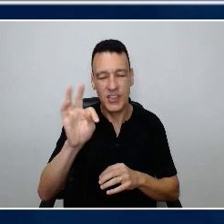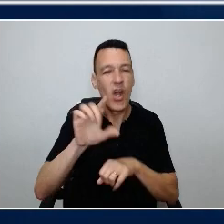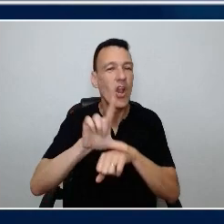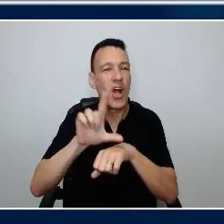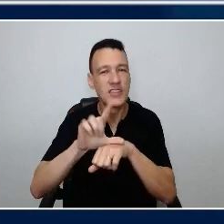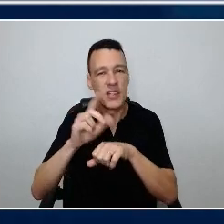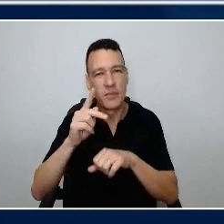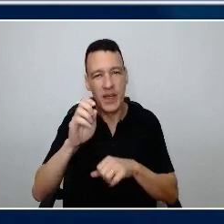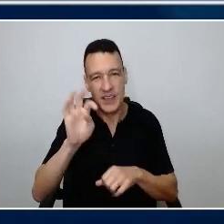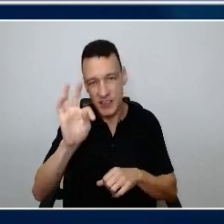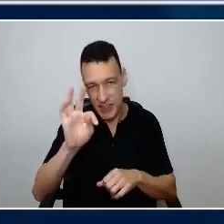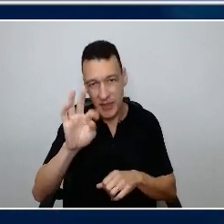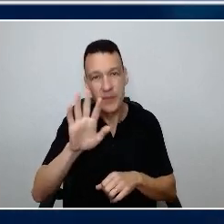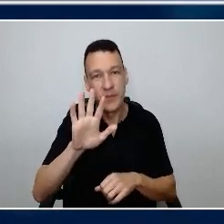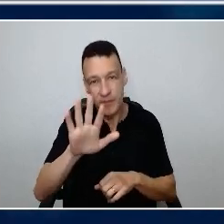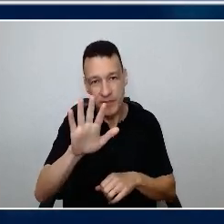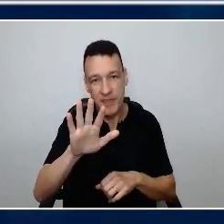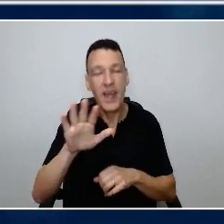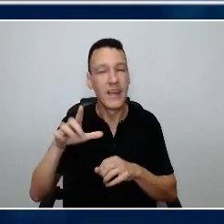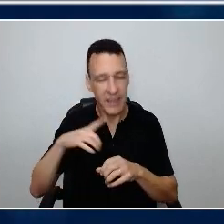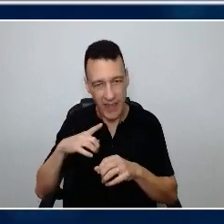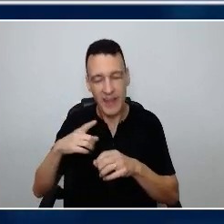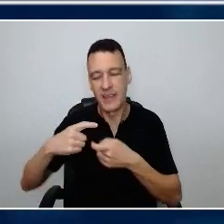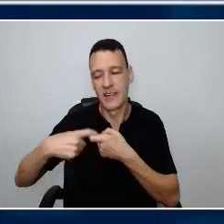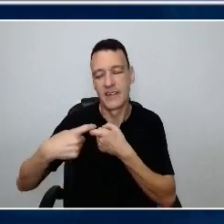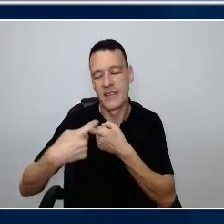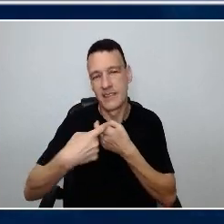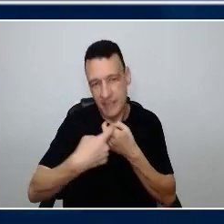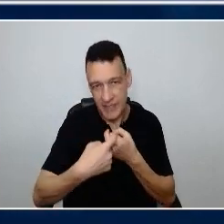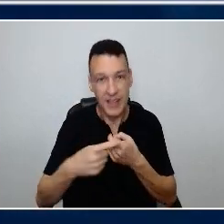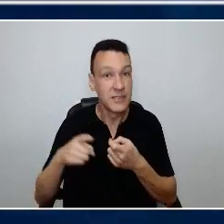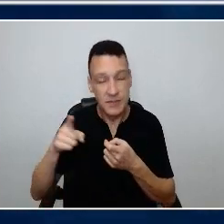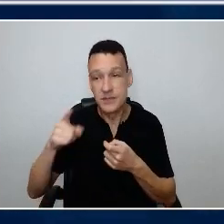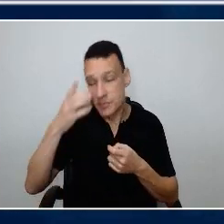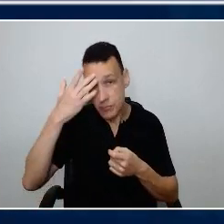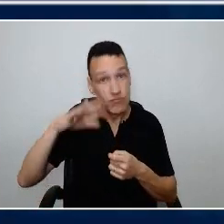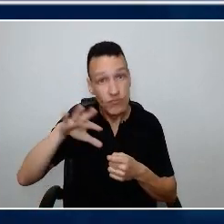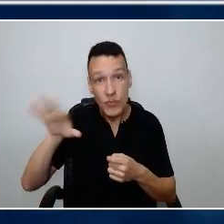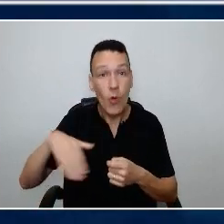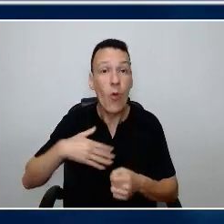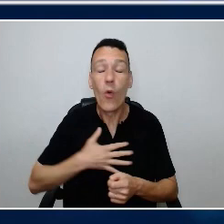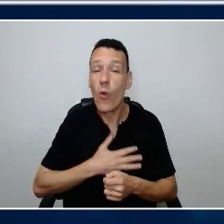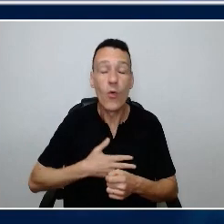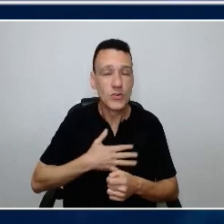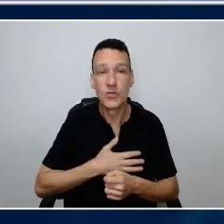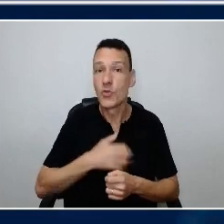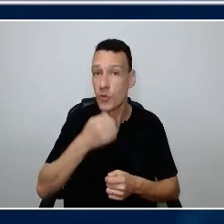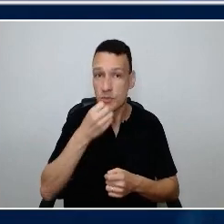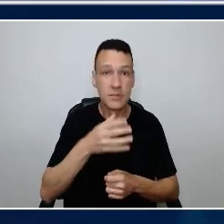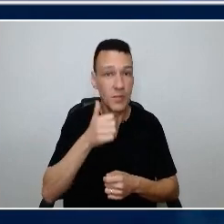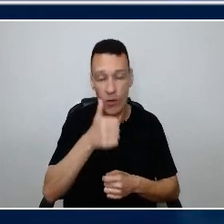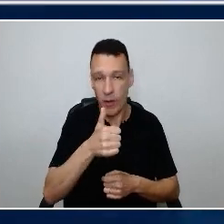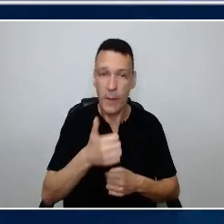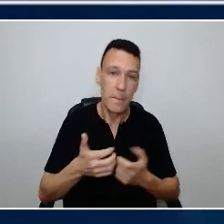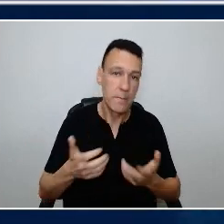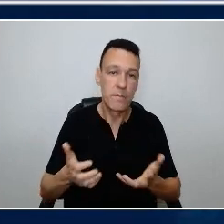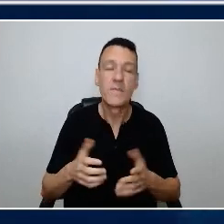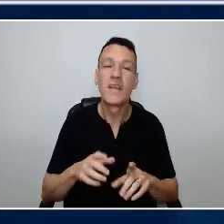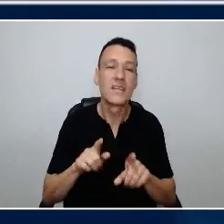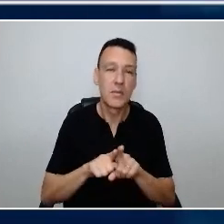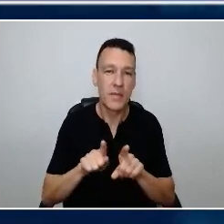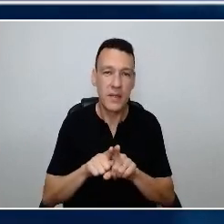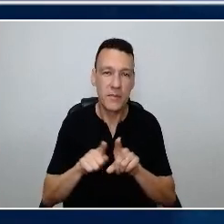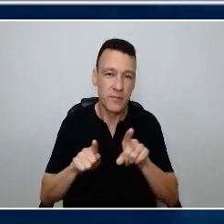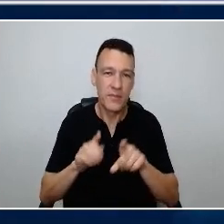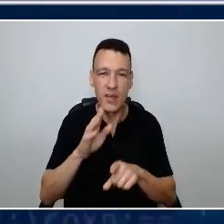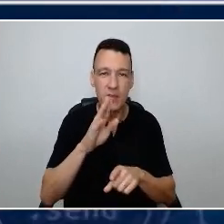e tá sendo incrível para mim as pessoas estão gostando bastante inclusive outra coisa eh o brid Pet o back é